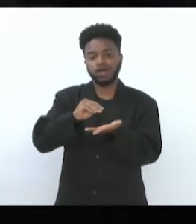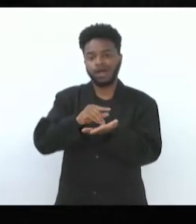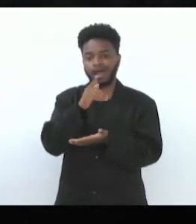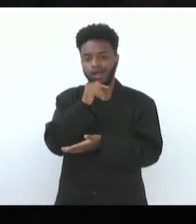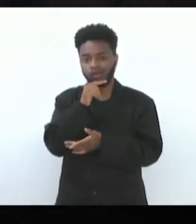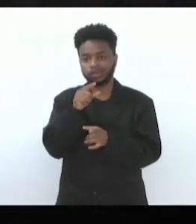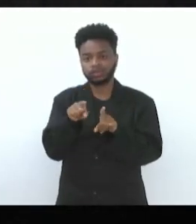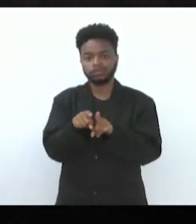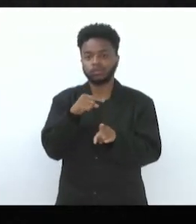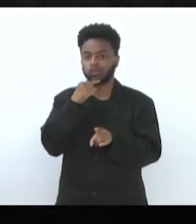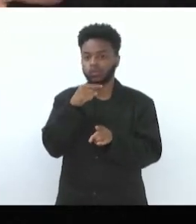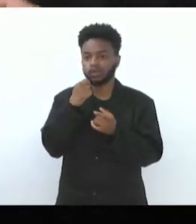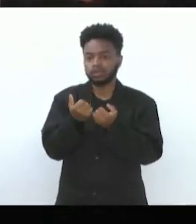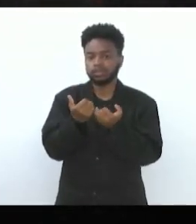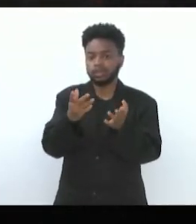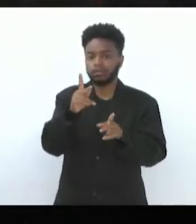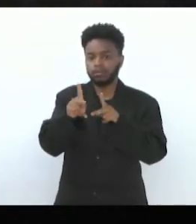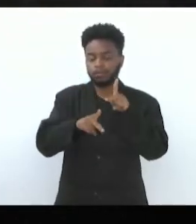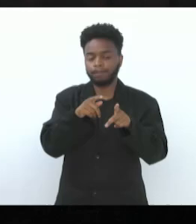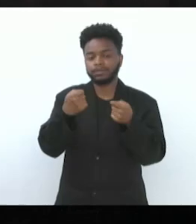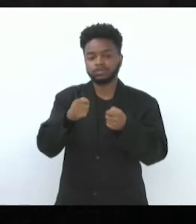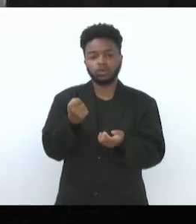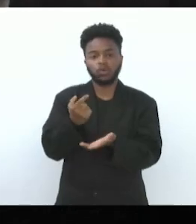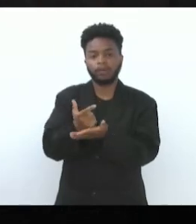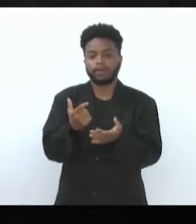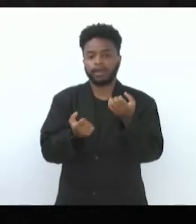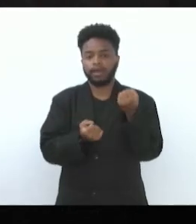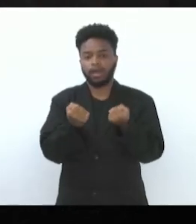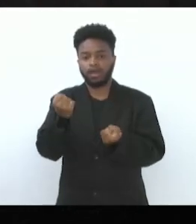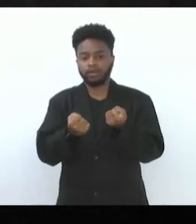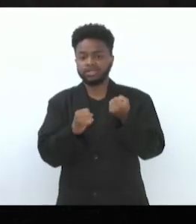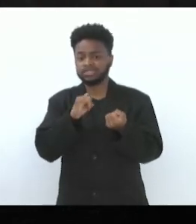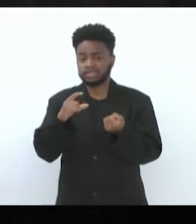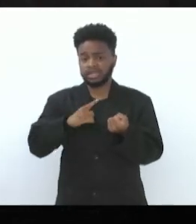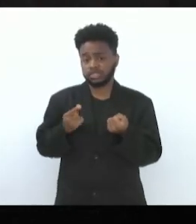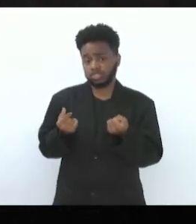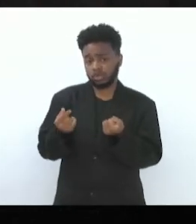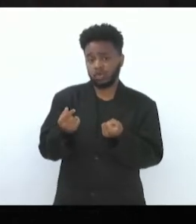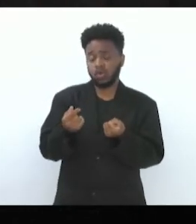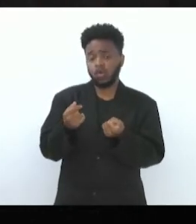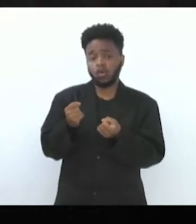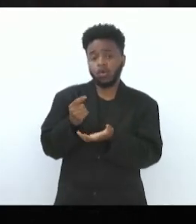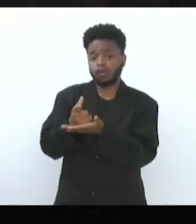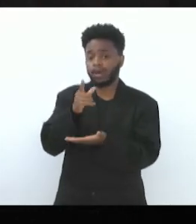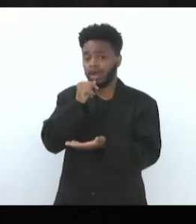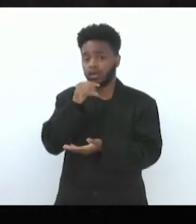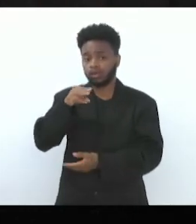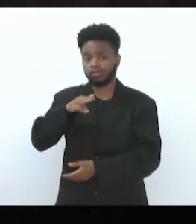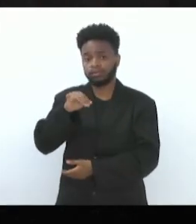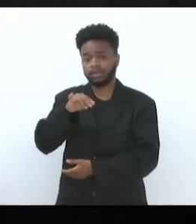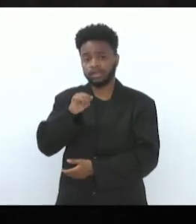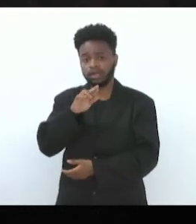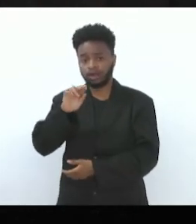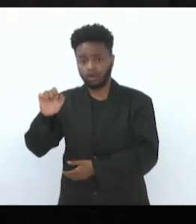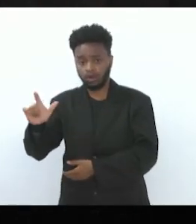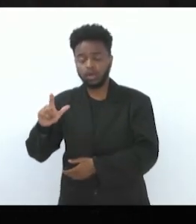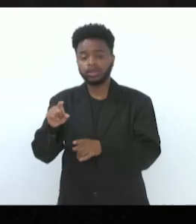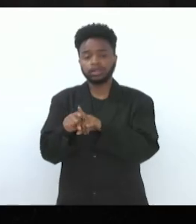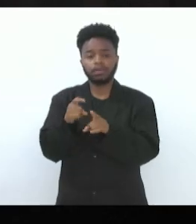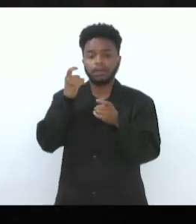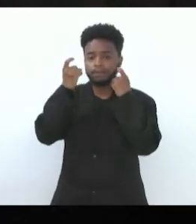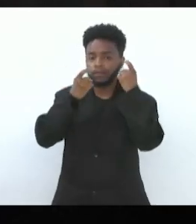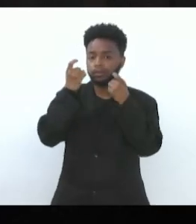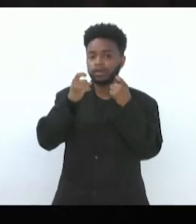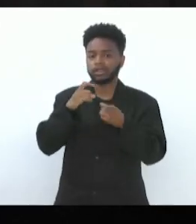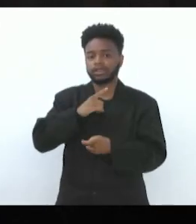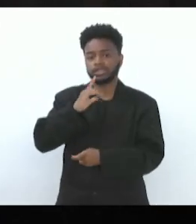a população, tem que ficar comprando carro-pipa, quem tem dinheiro compra água mineral, ao mesmo tempo preocupado com essas adutoras que já existem há mais